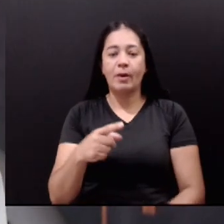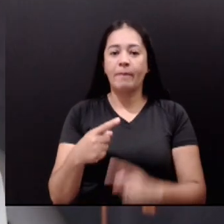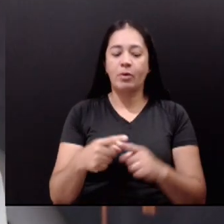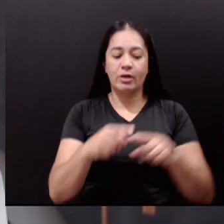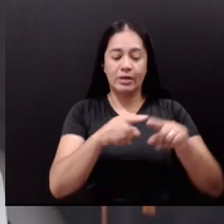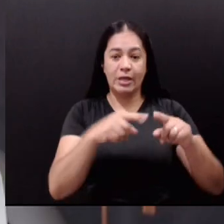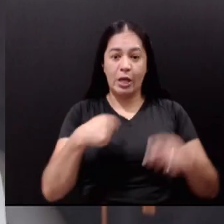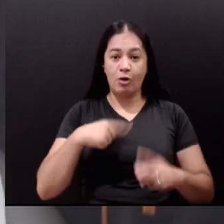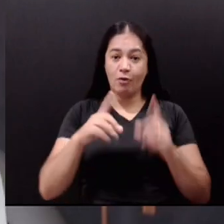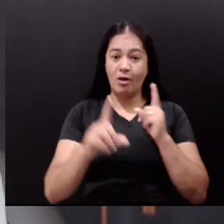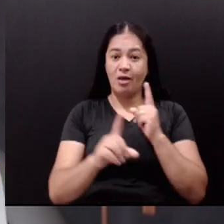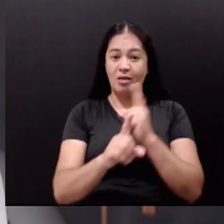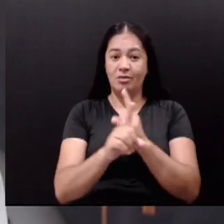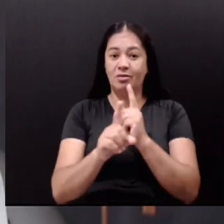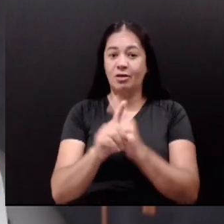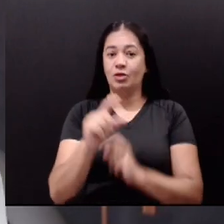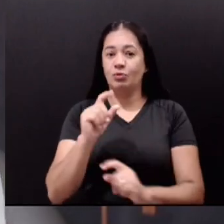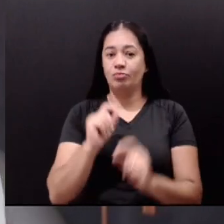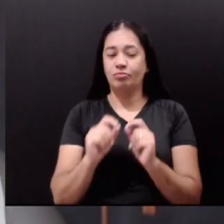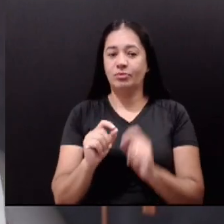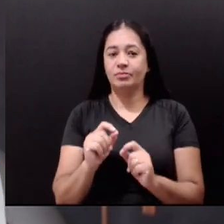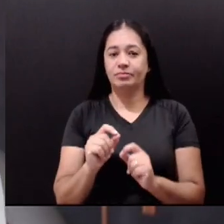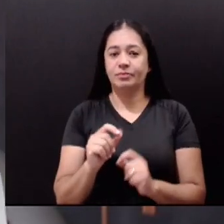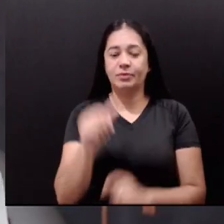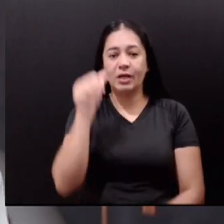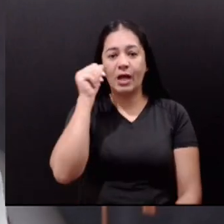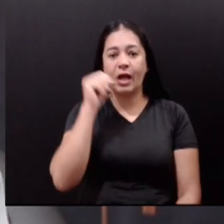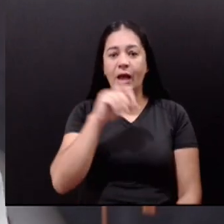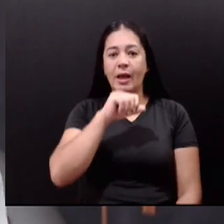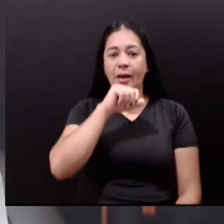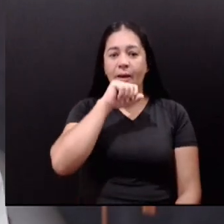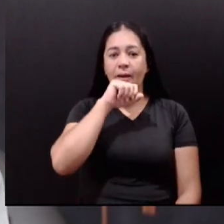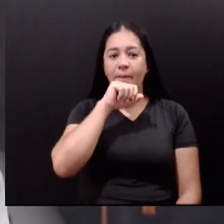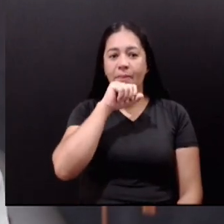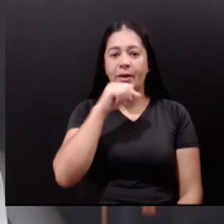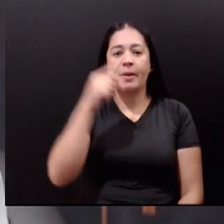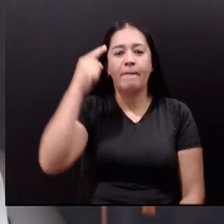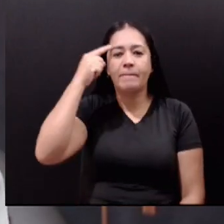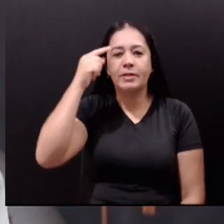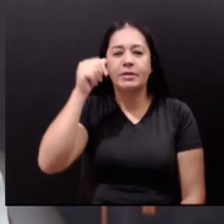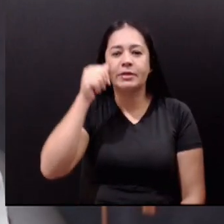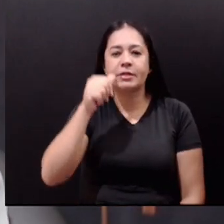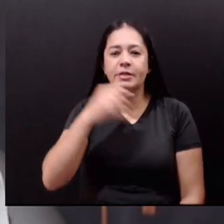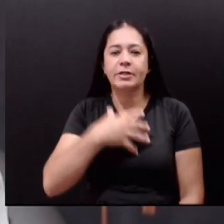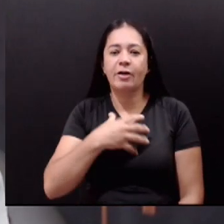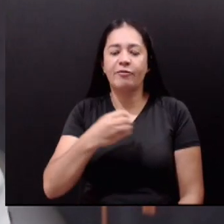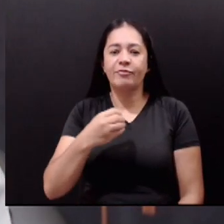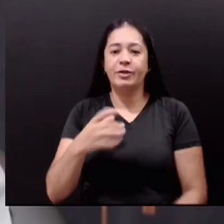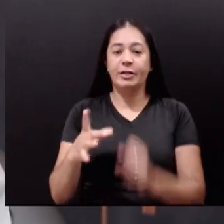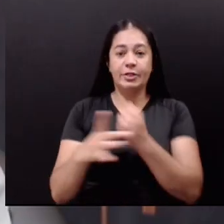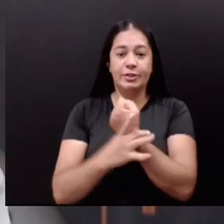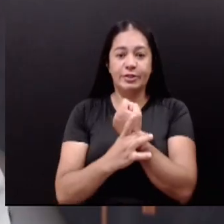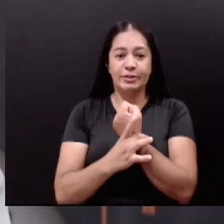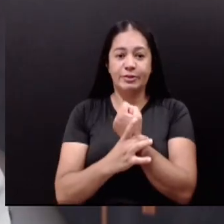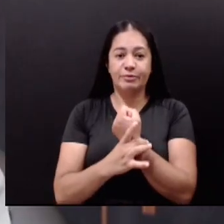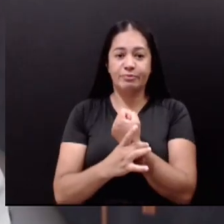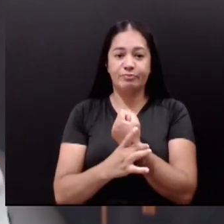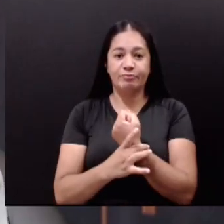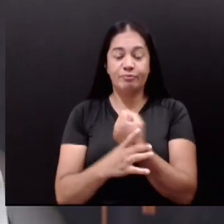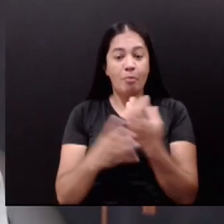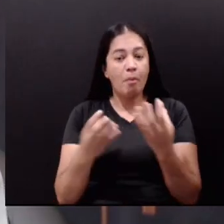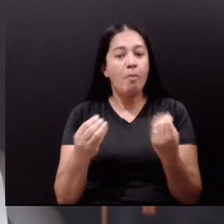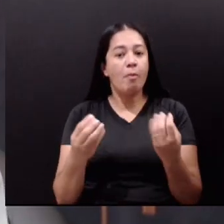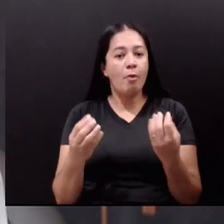que, a mãe achando que a filha estava segura, mas é uma situação precoce, muito precoce do uso do